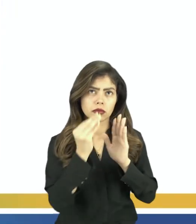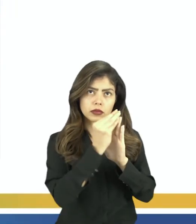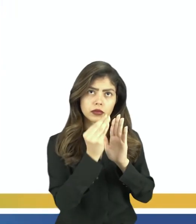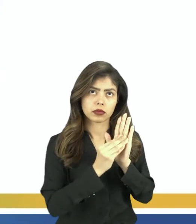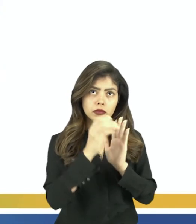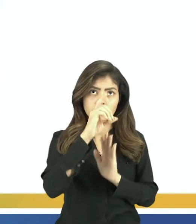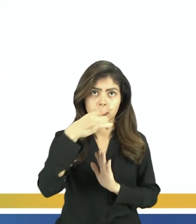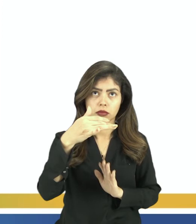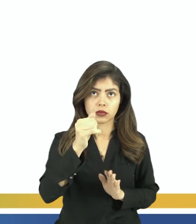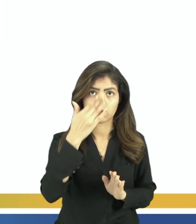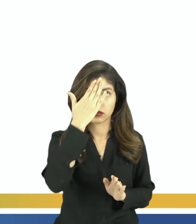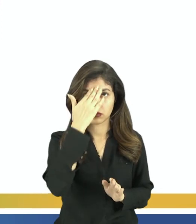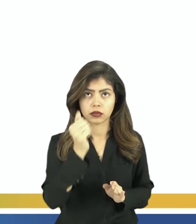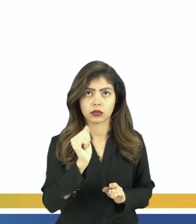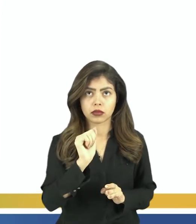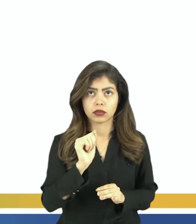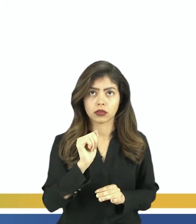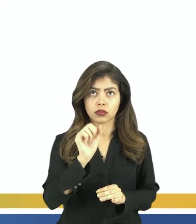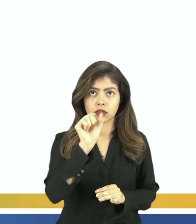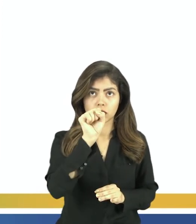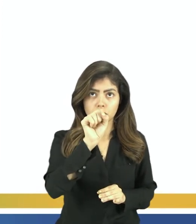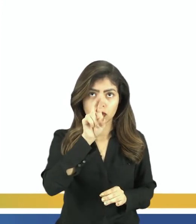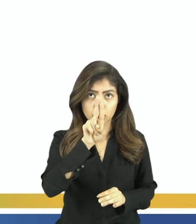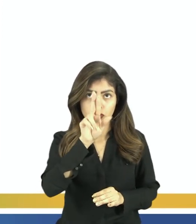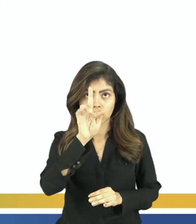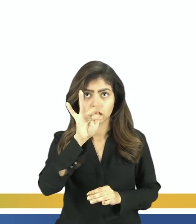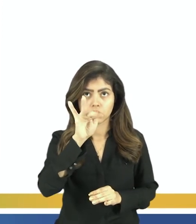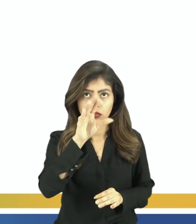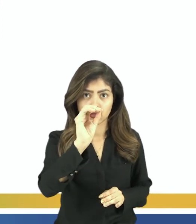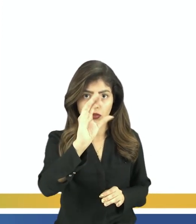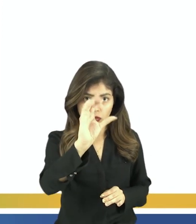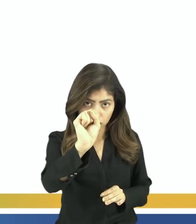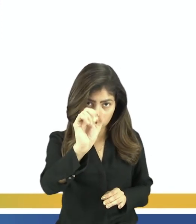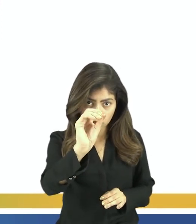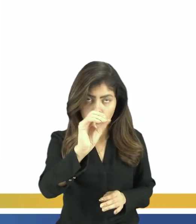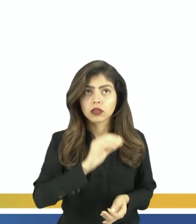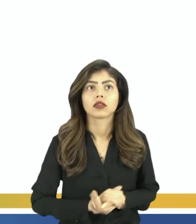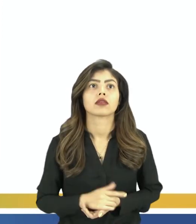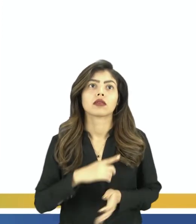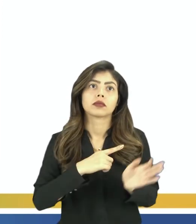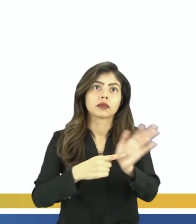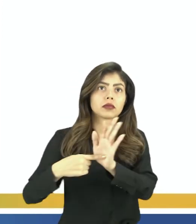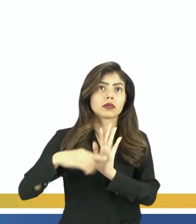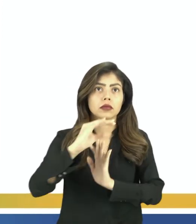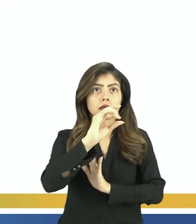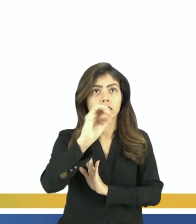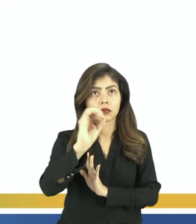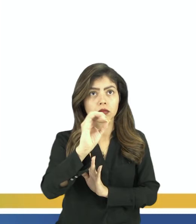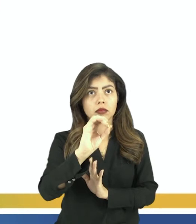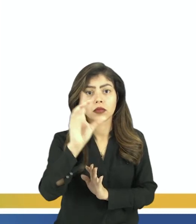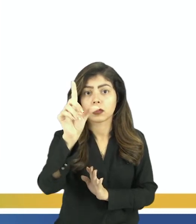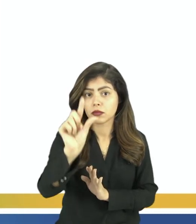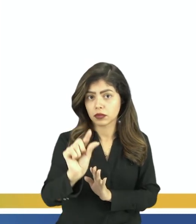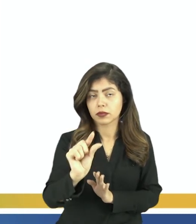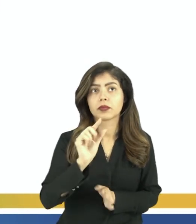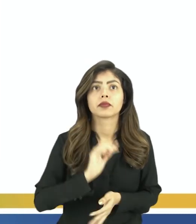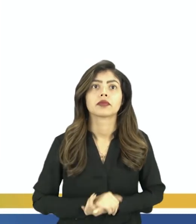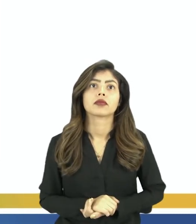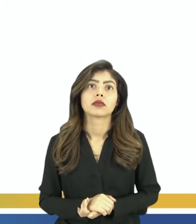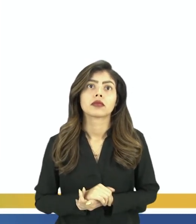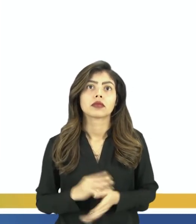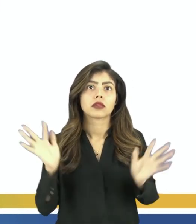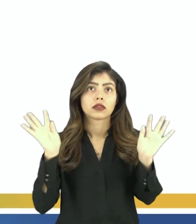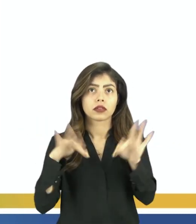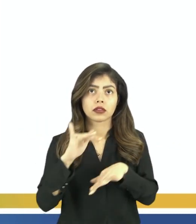relação aos oxiácidos, sabe que os ácidos com o sufixo oso apresentam um oxigênio a menos que